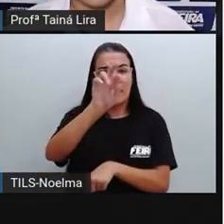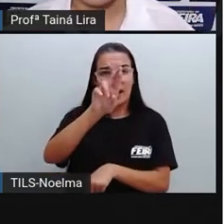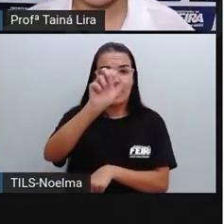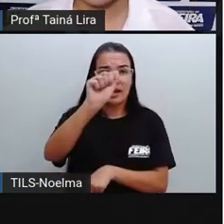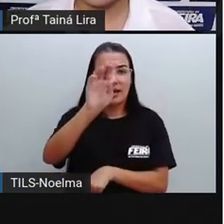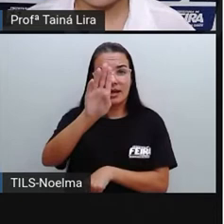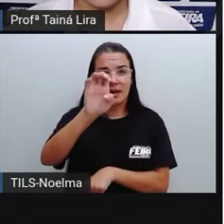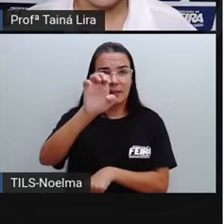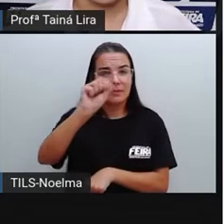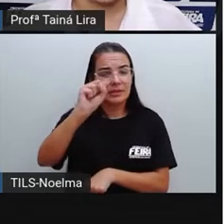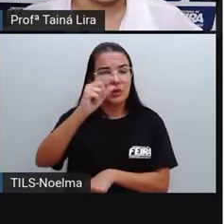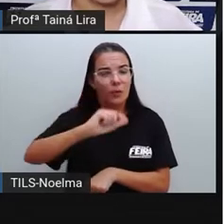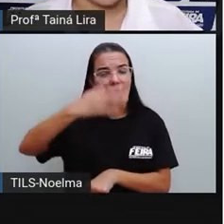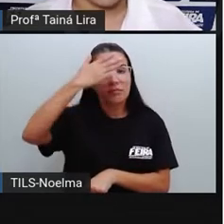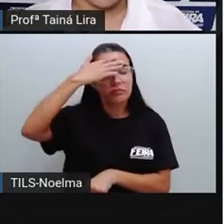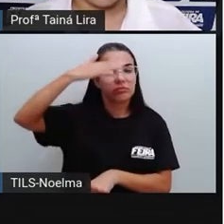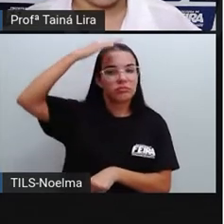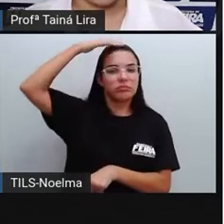certo.